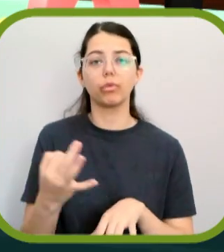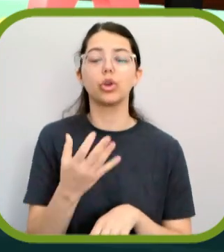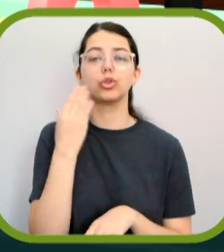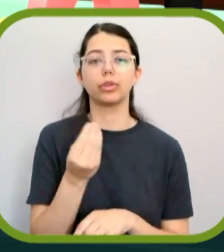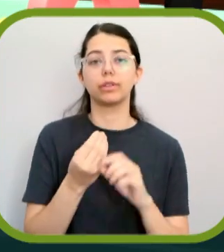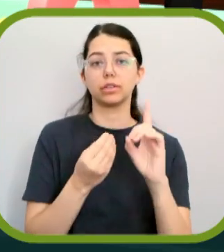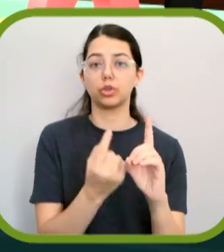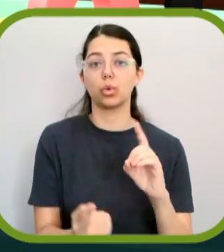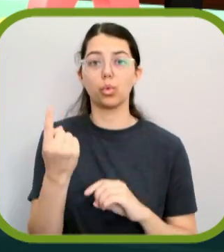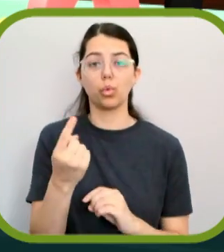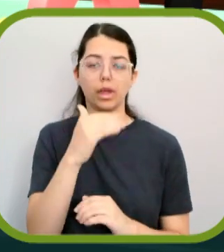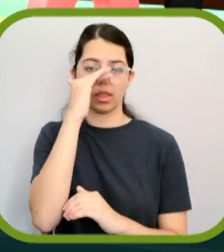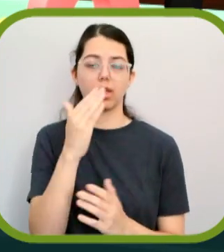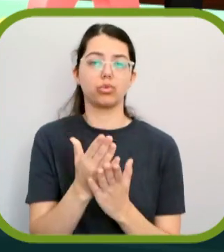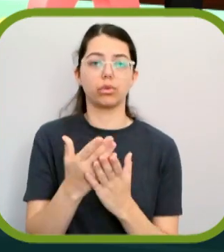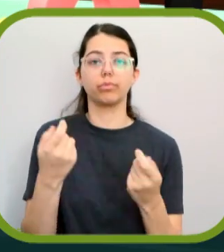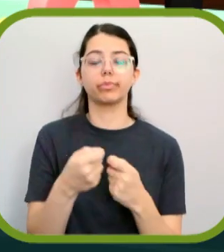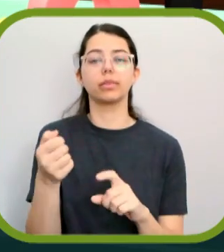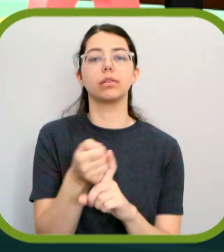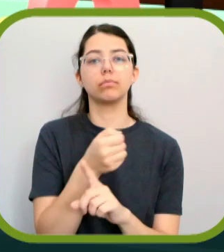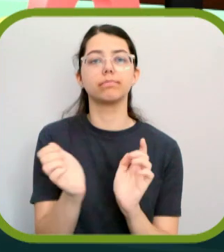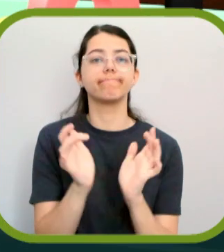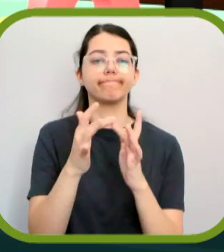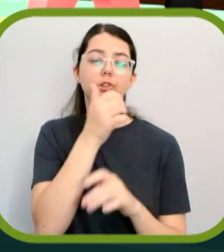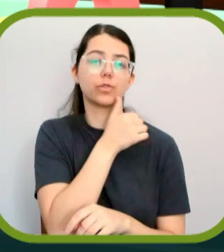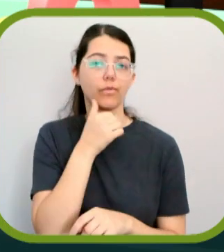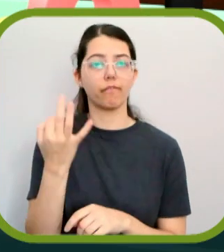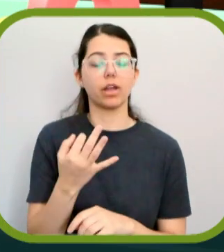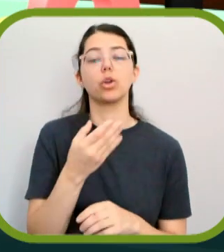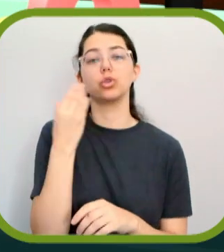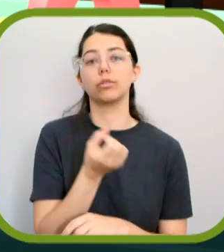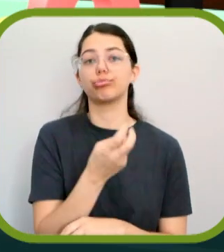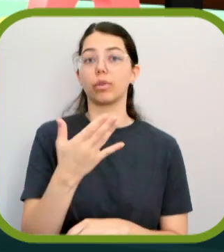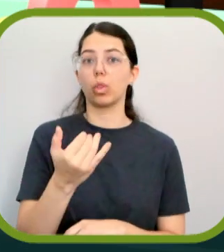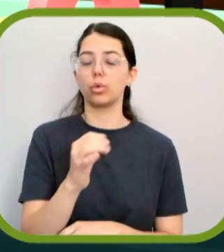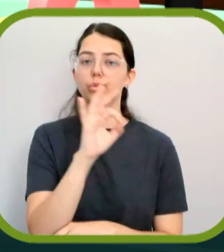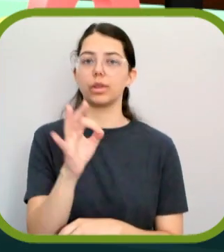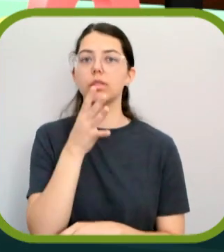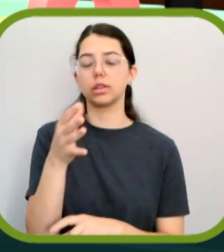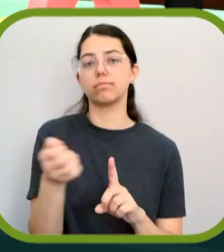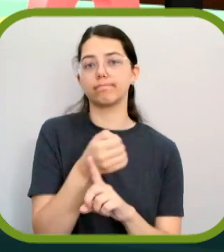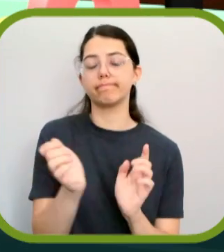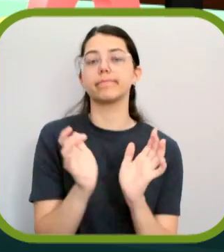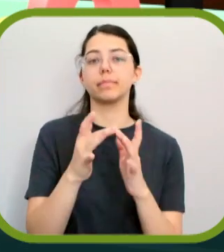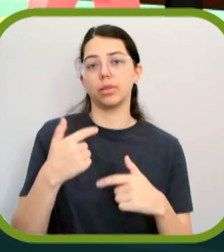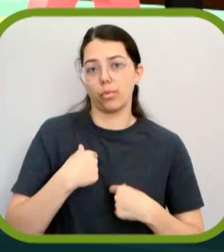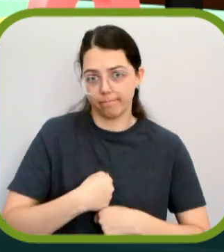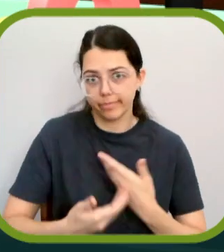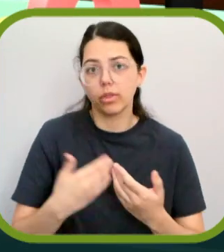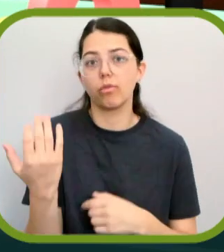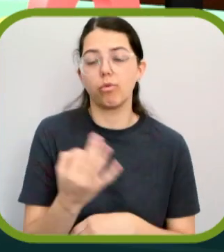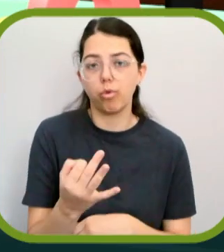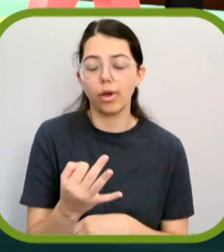1 em cada 6 jovens em idade escolar foi vítima de ciberbullying nos últimos anos. Cerca de 12% dos jovens afirmaram terem